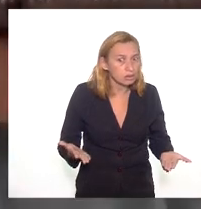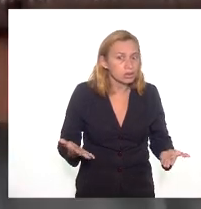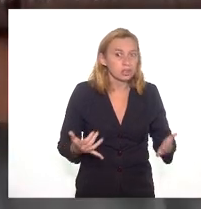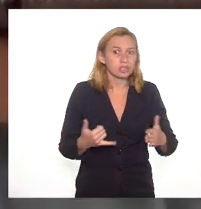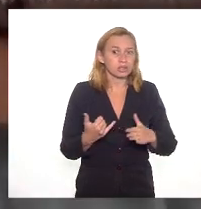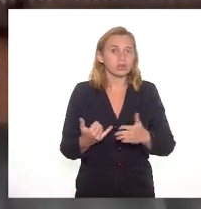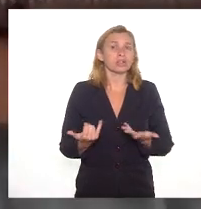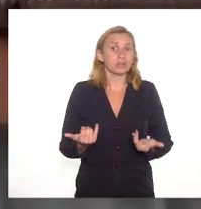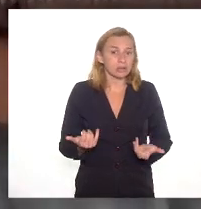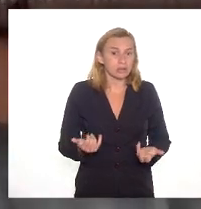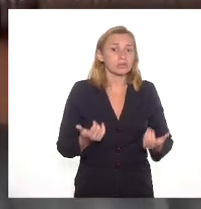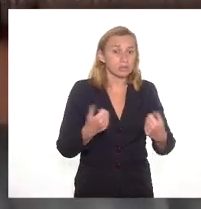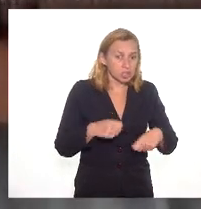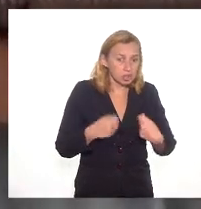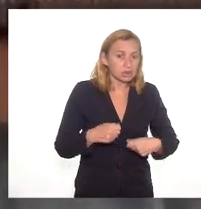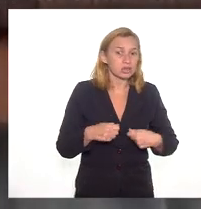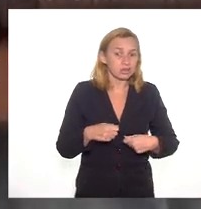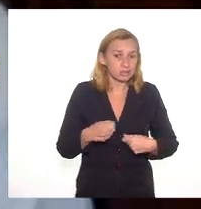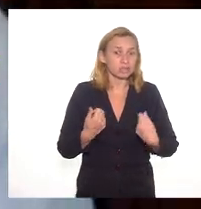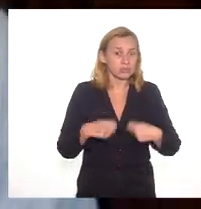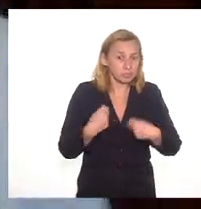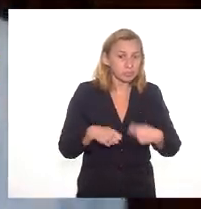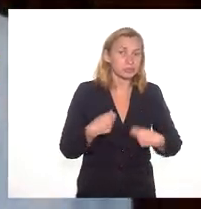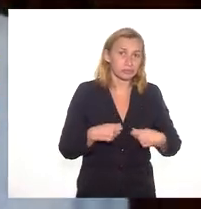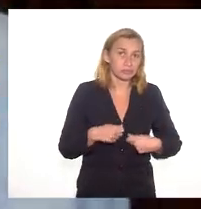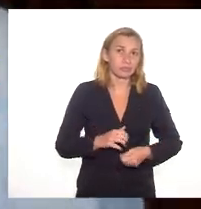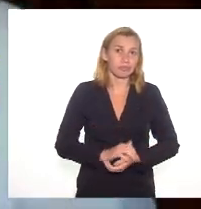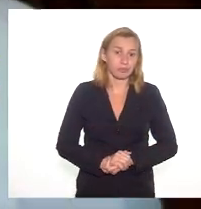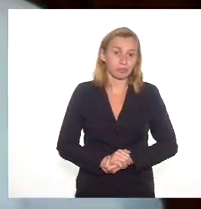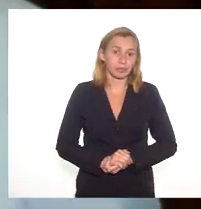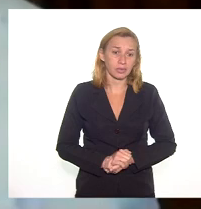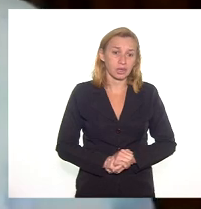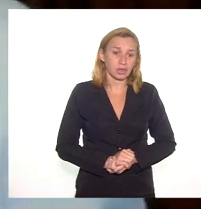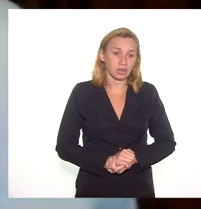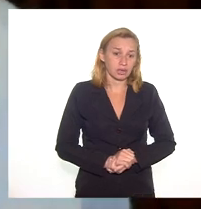esses dados, Márcio. Vamos fazer. Isso é um negócio assim... Isso.